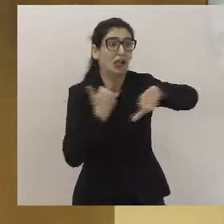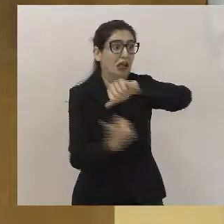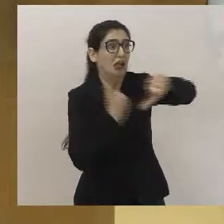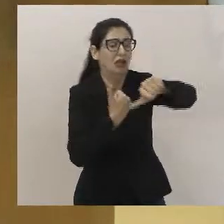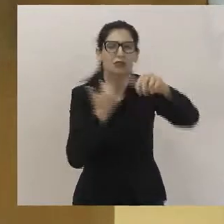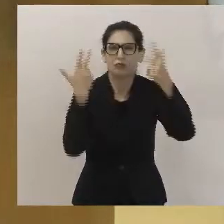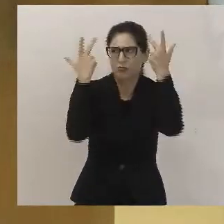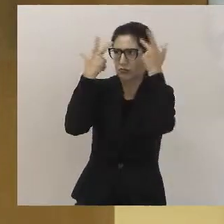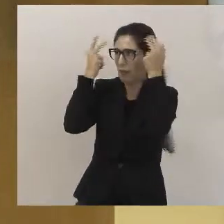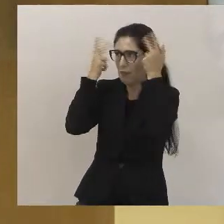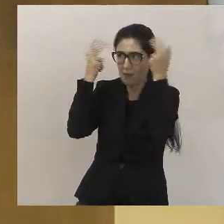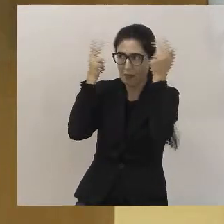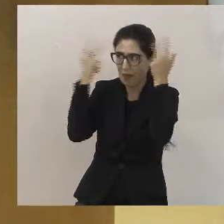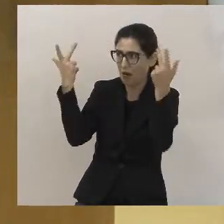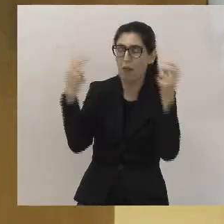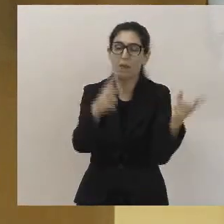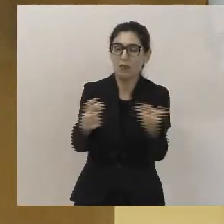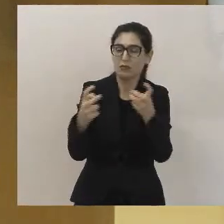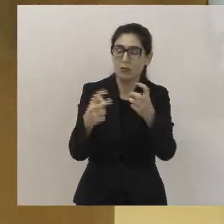estamos a